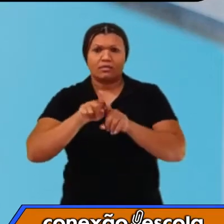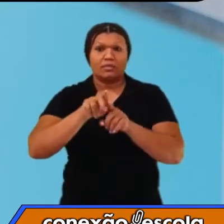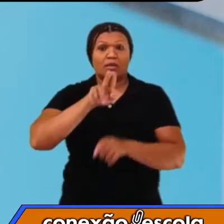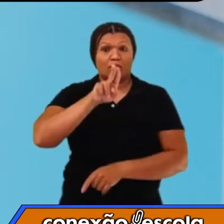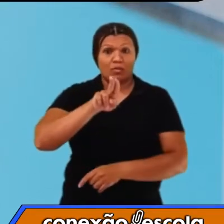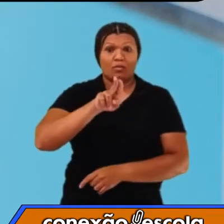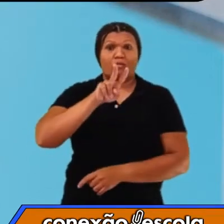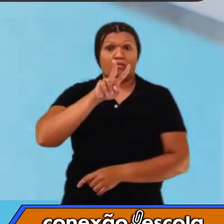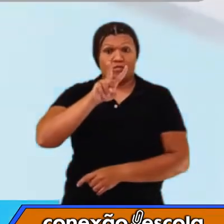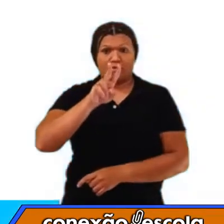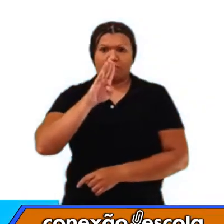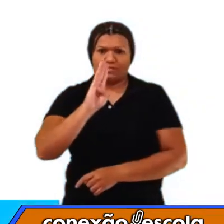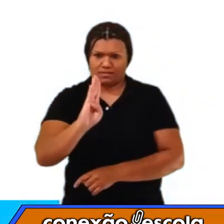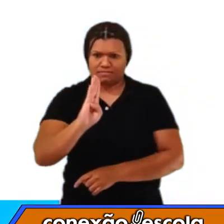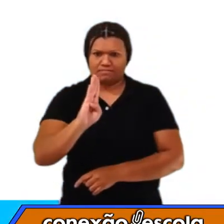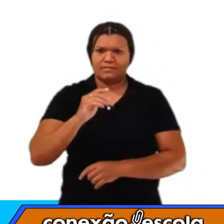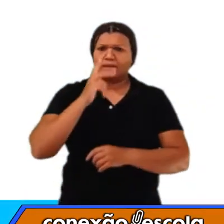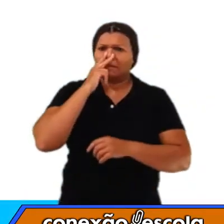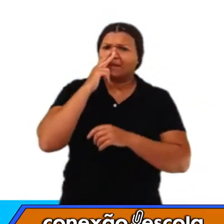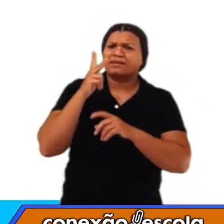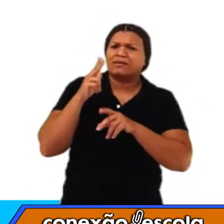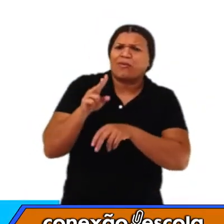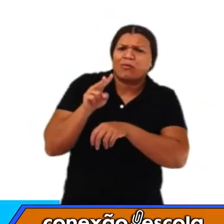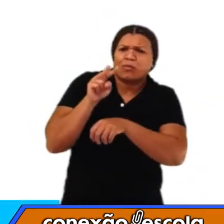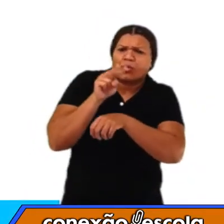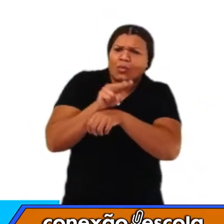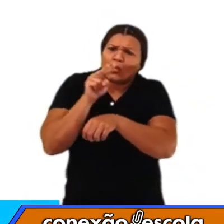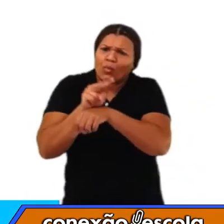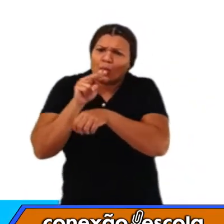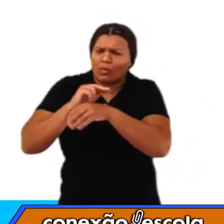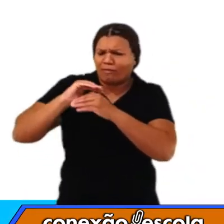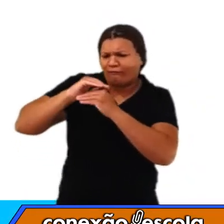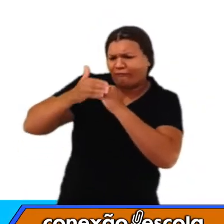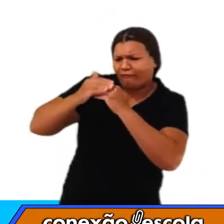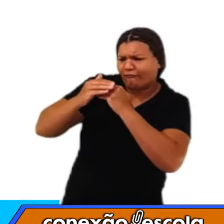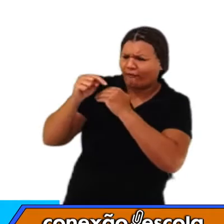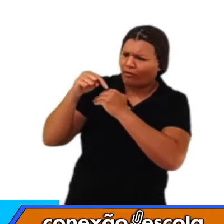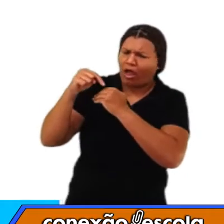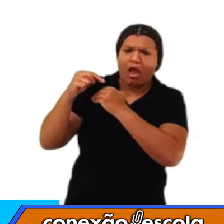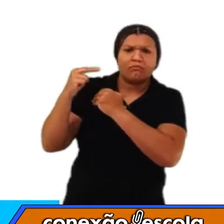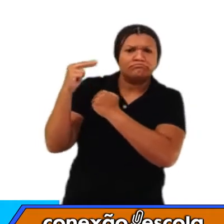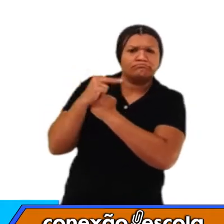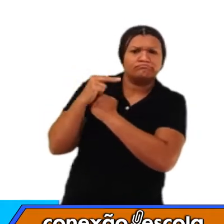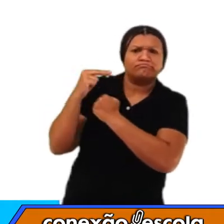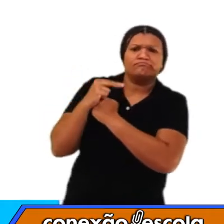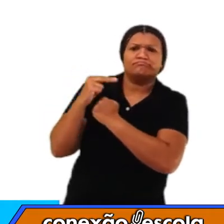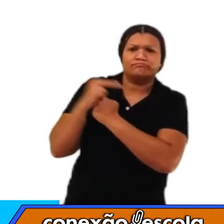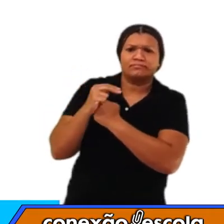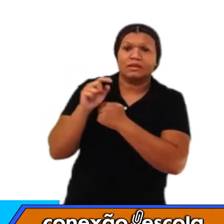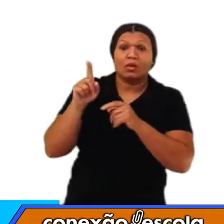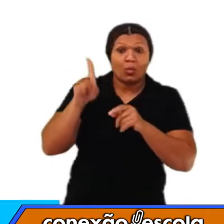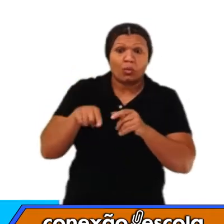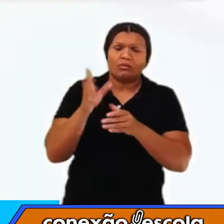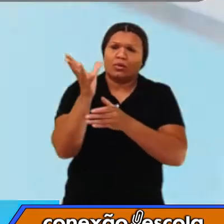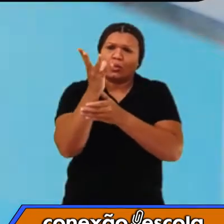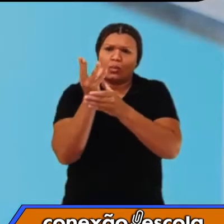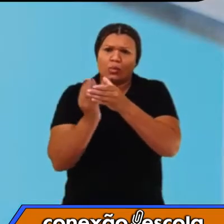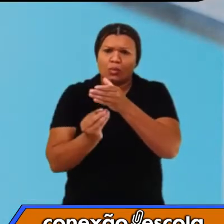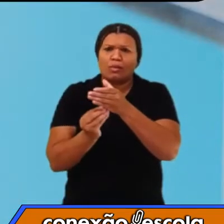película protetora, vamos dizer assim. Então, ela filtra para que esses raios cheguem aqui na